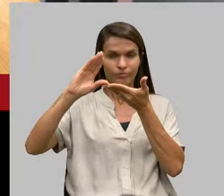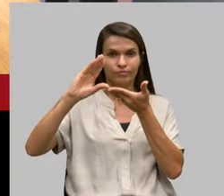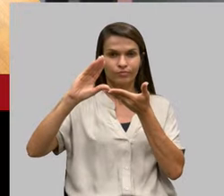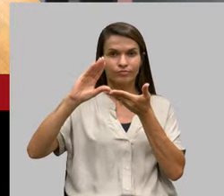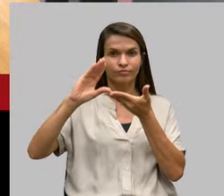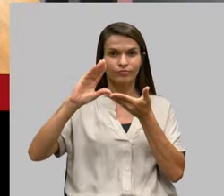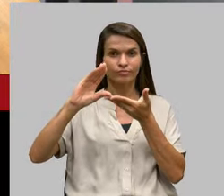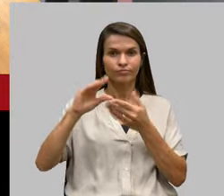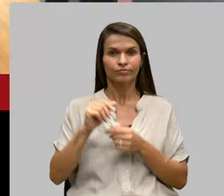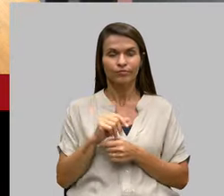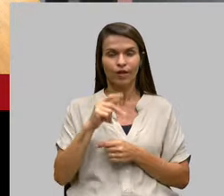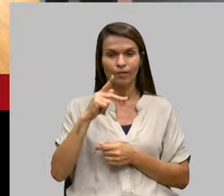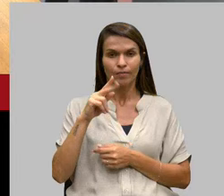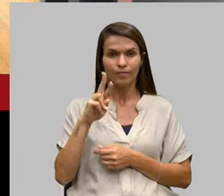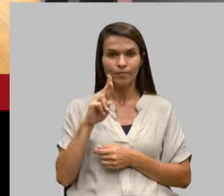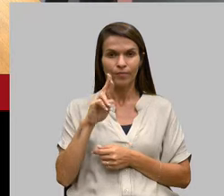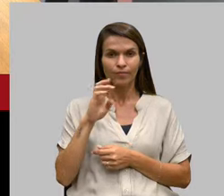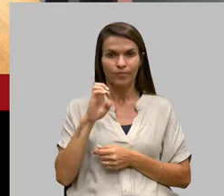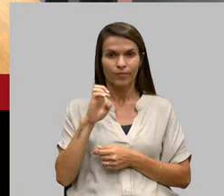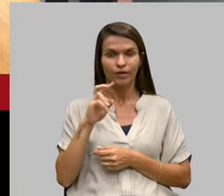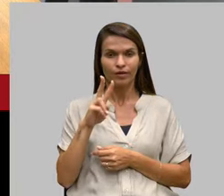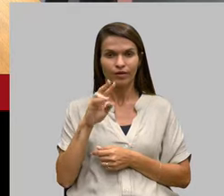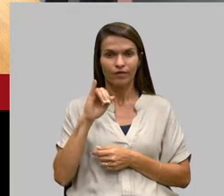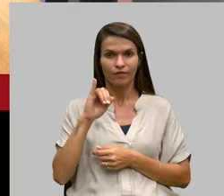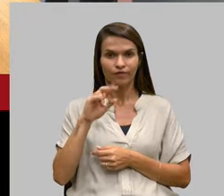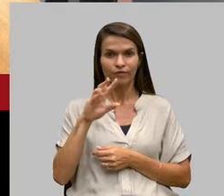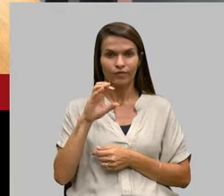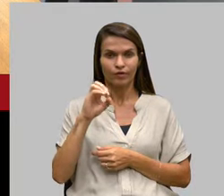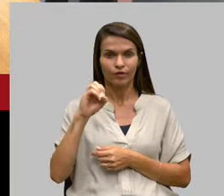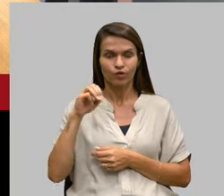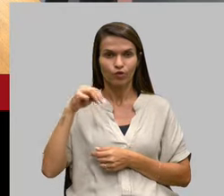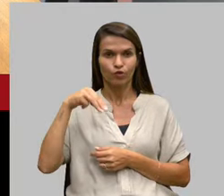previcon vamos recebê-lo como salva de